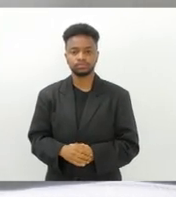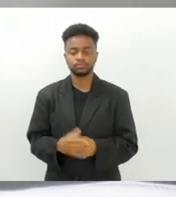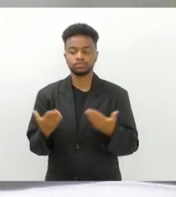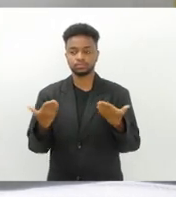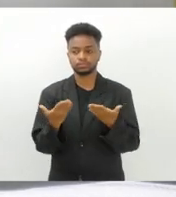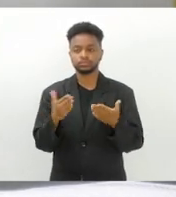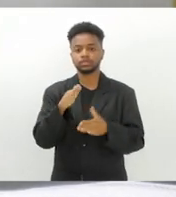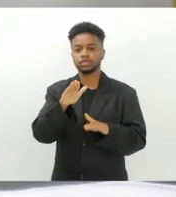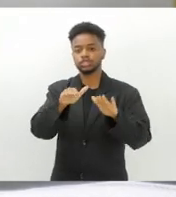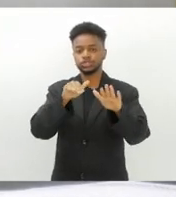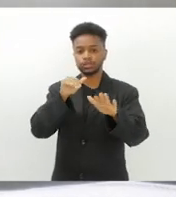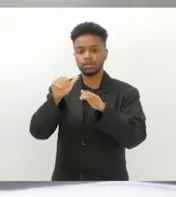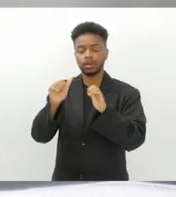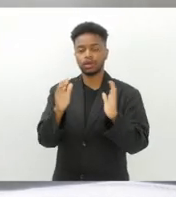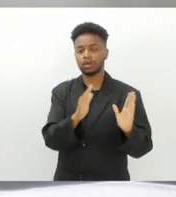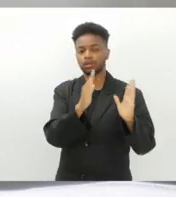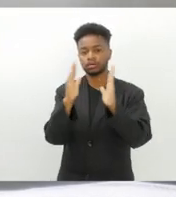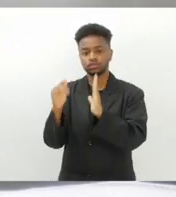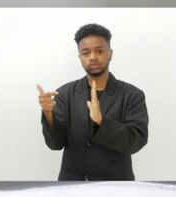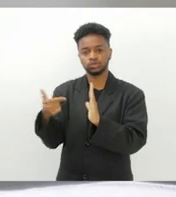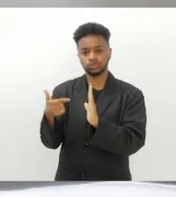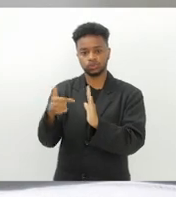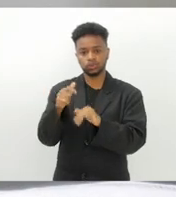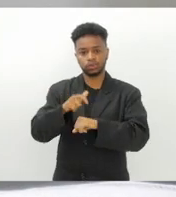segunda etapa.